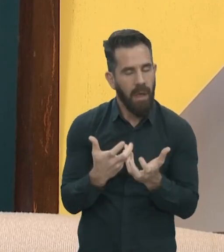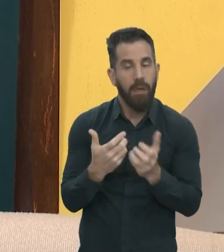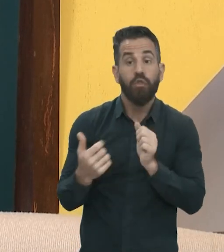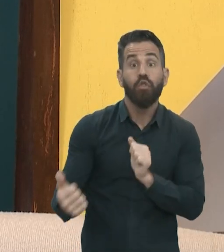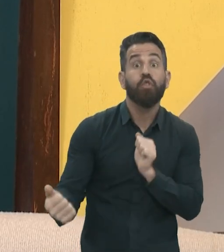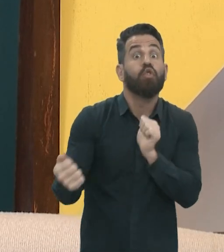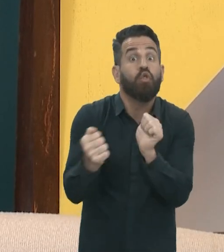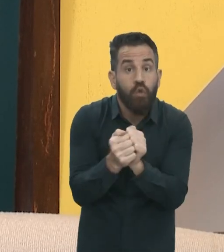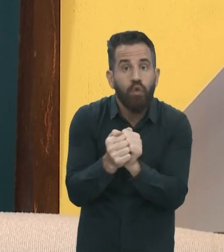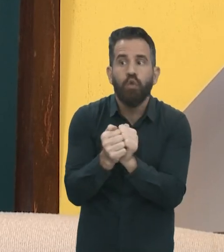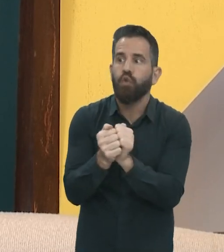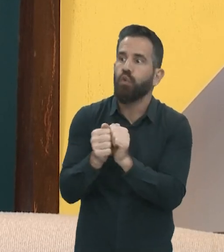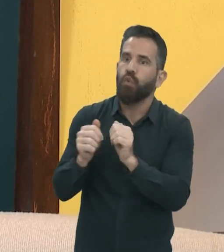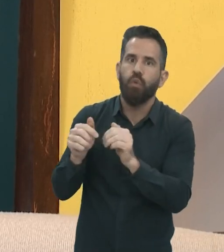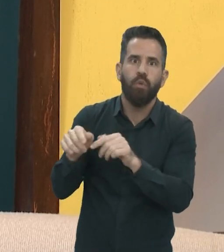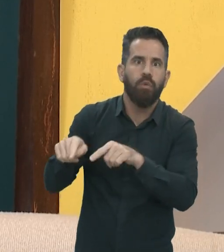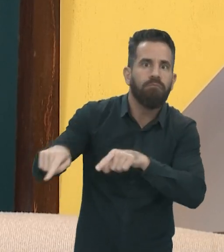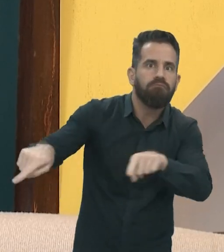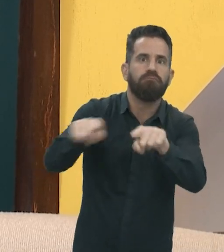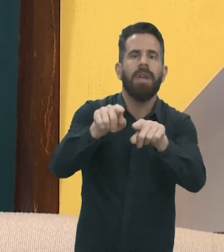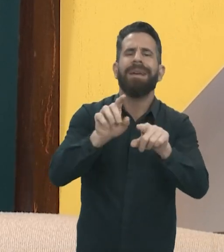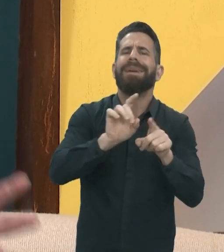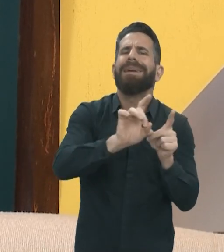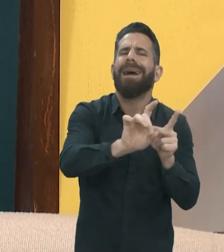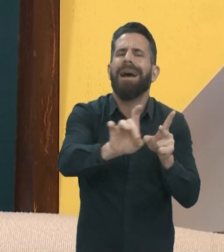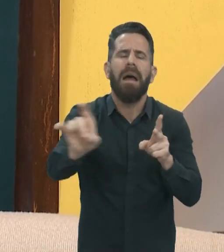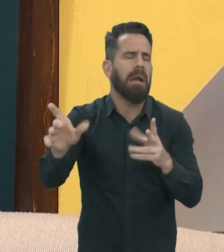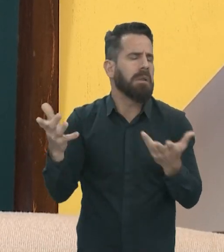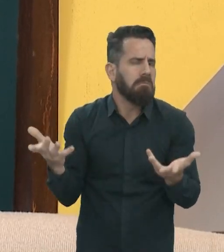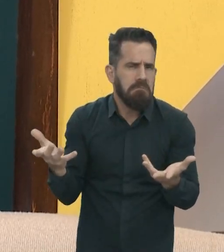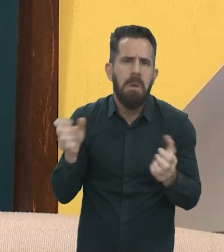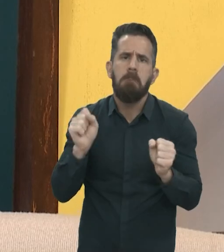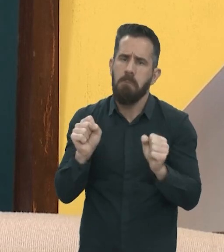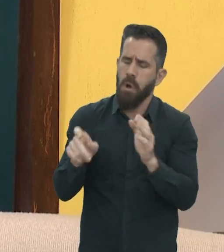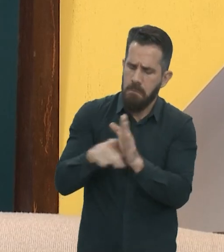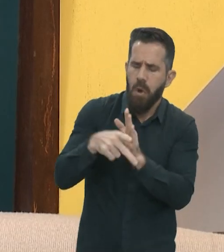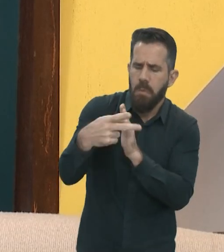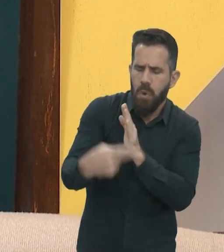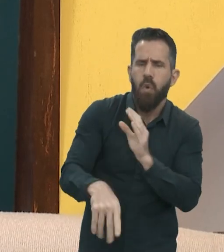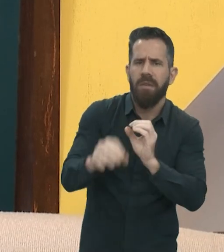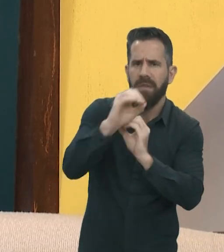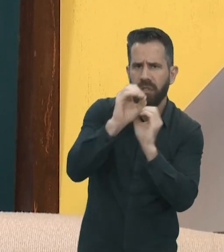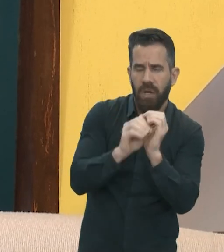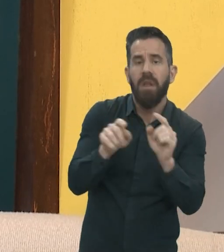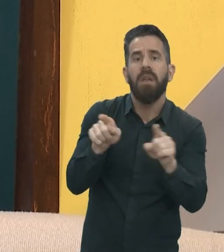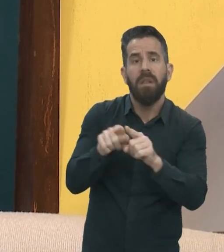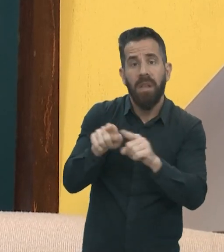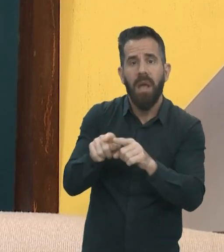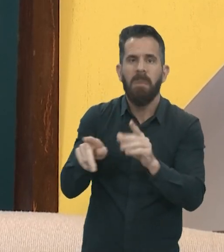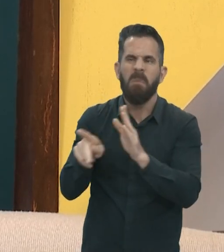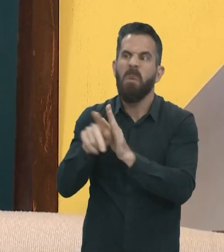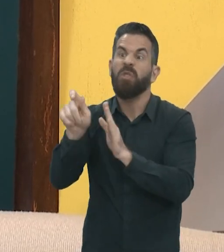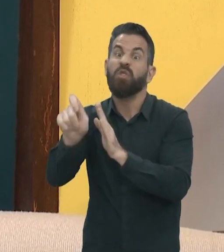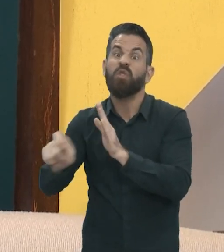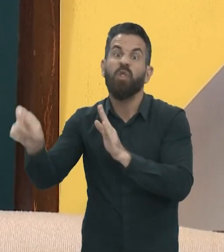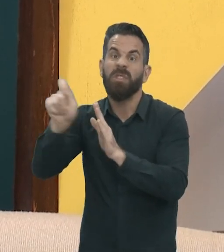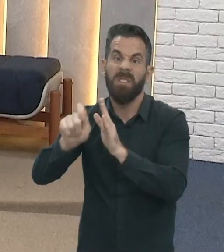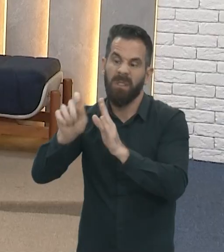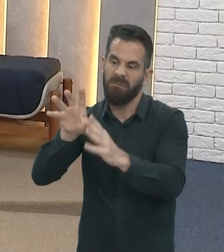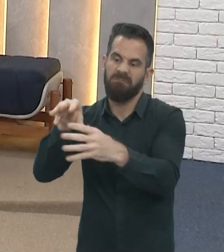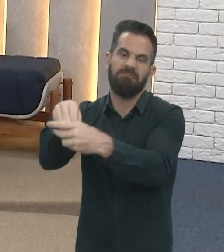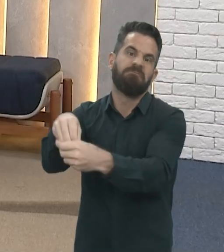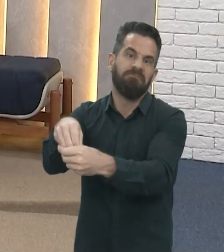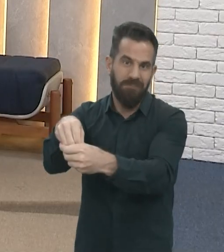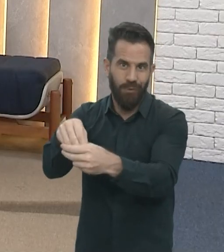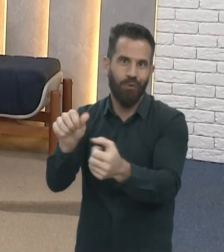com os diferentes grupos, seja os segmentos da universidade, mas os coletivos sociais aqui colocados. O assunto agora,